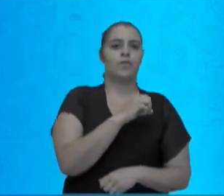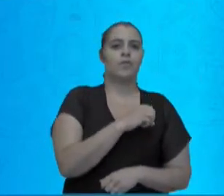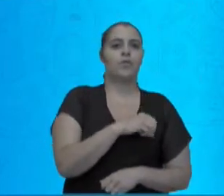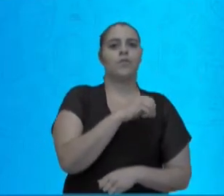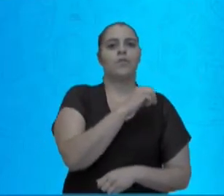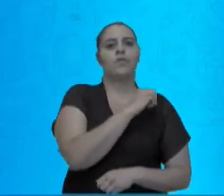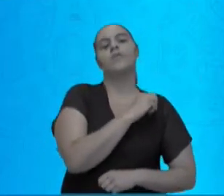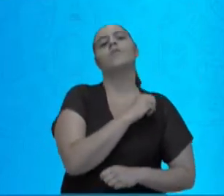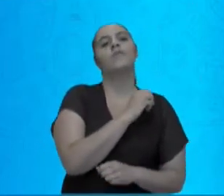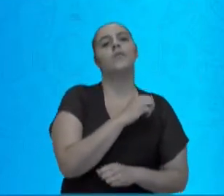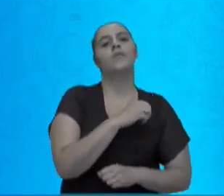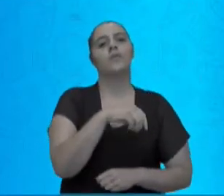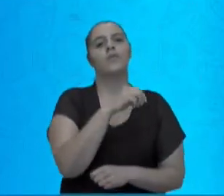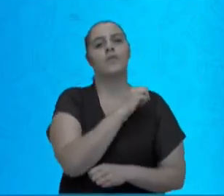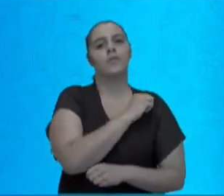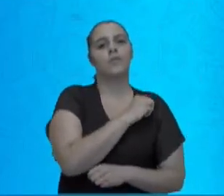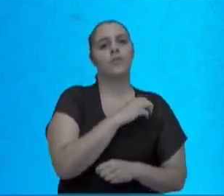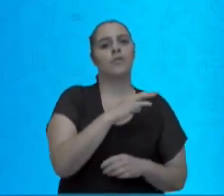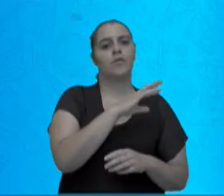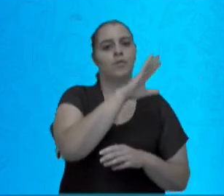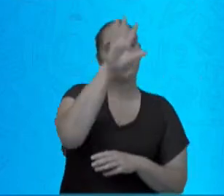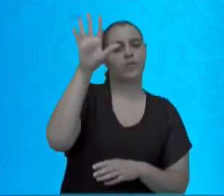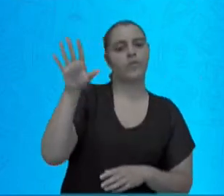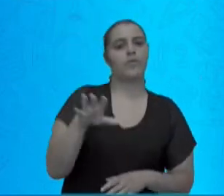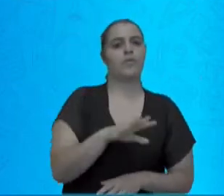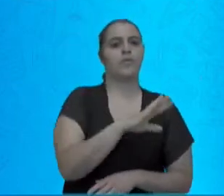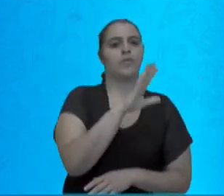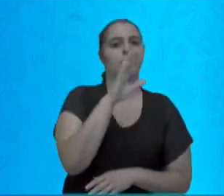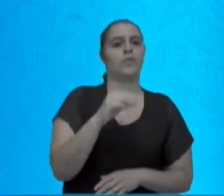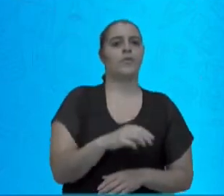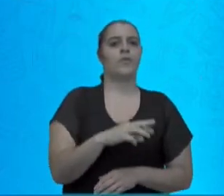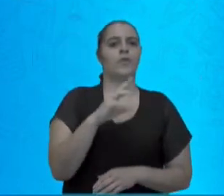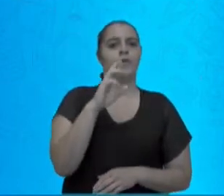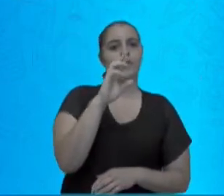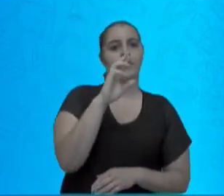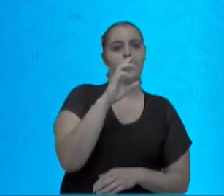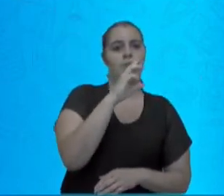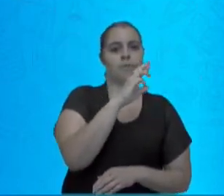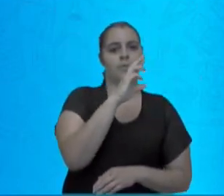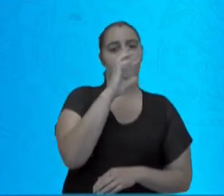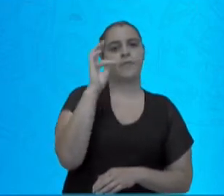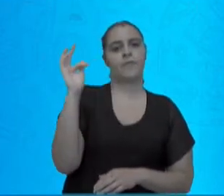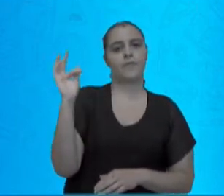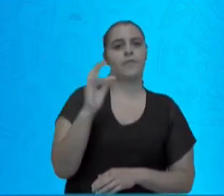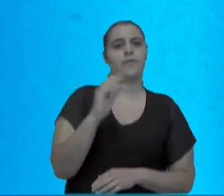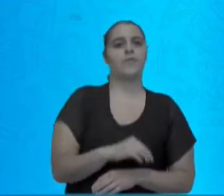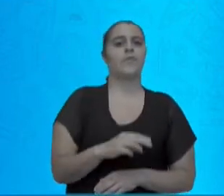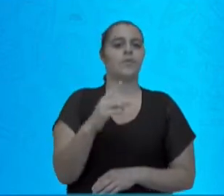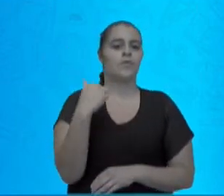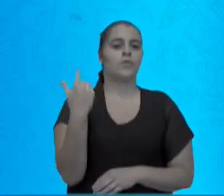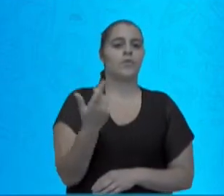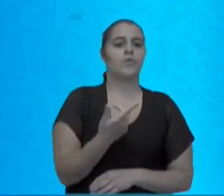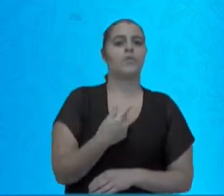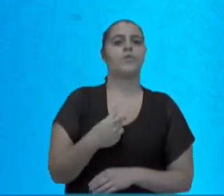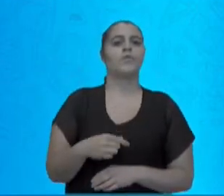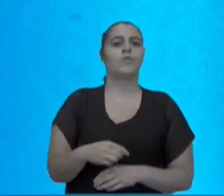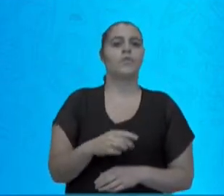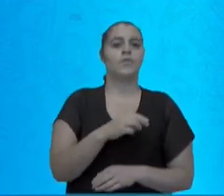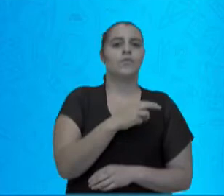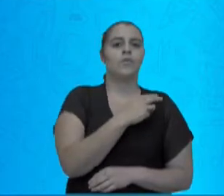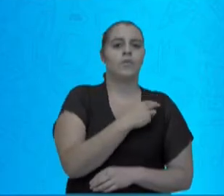deputados federais de âmbito da República Federativa do Brasil e os nossos senadores.